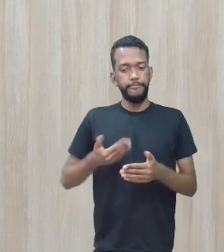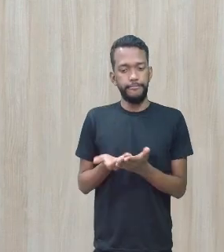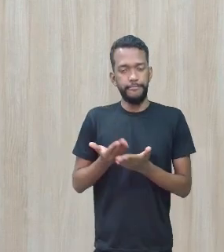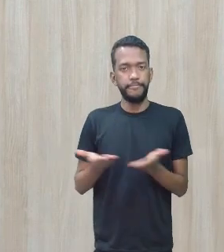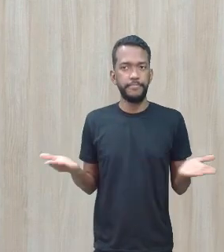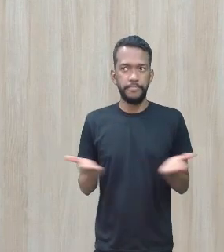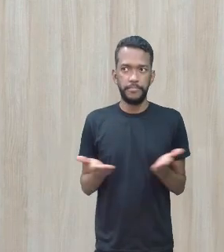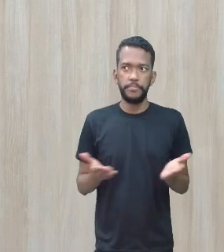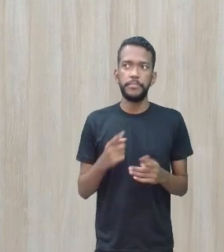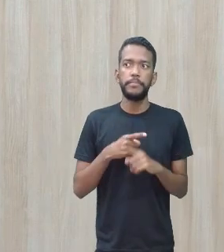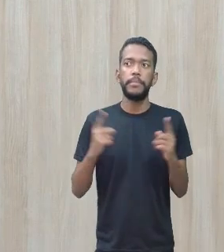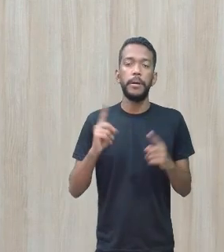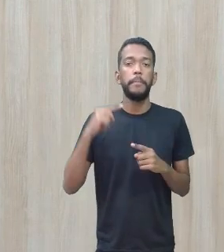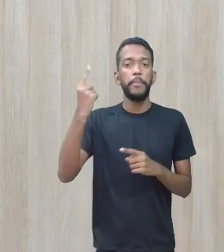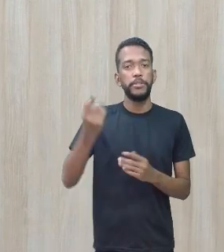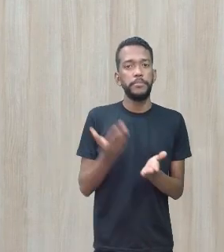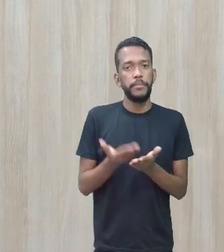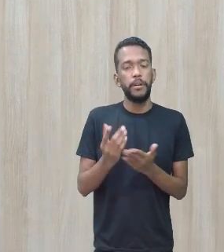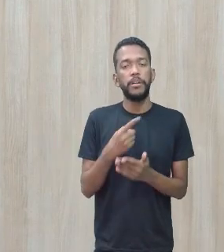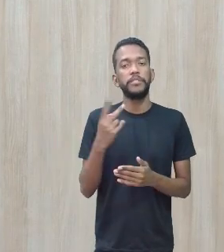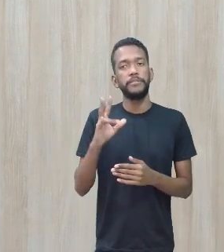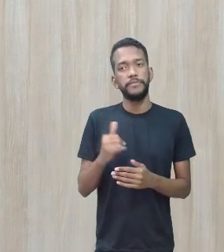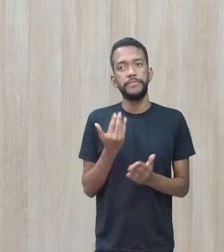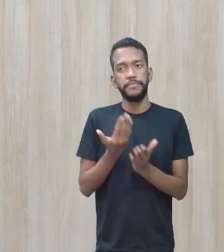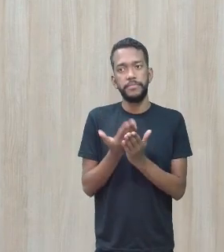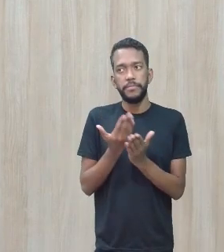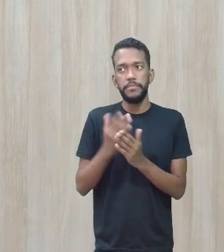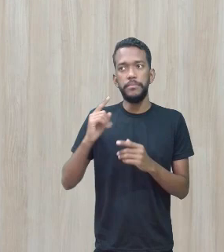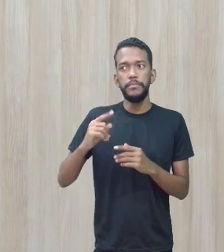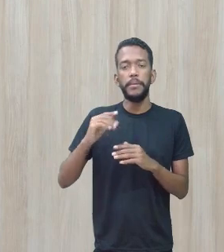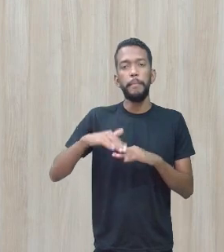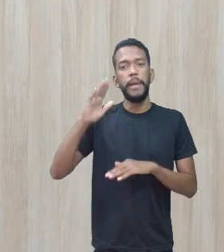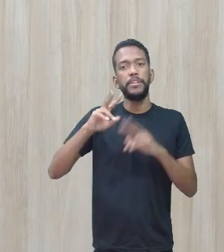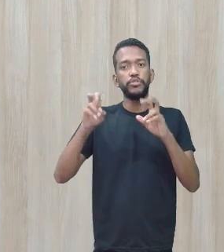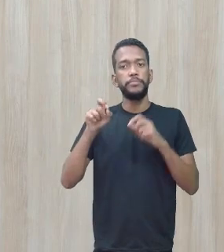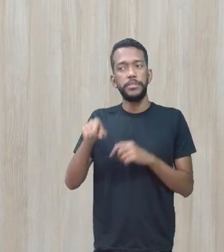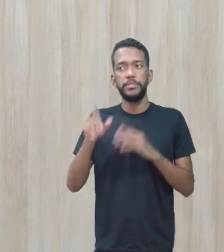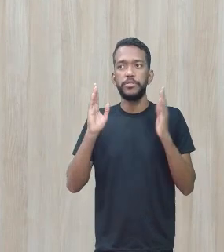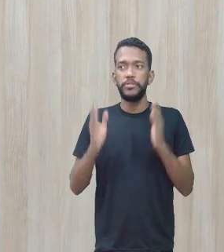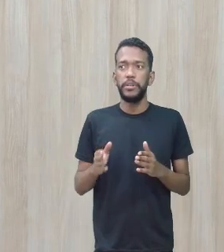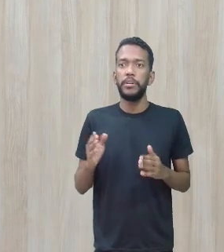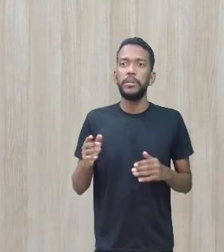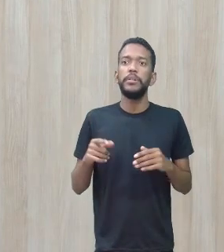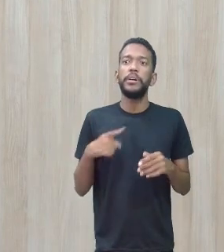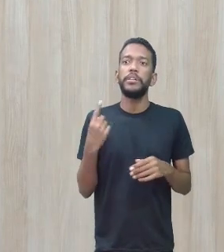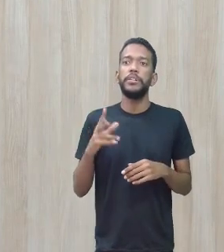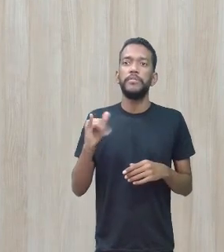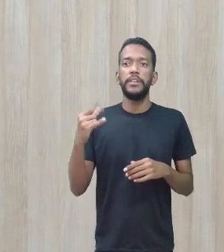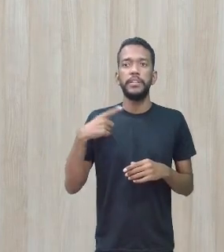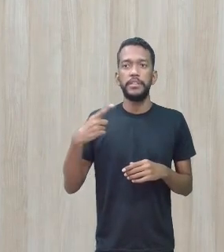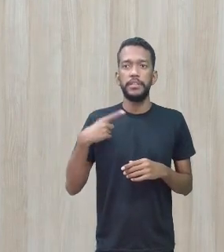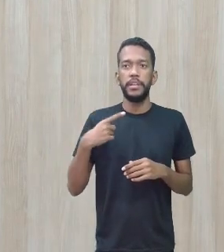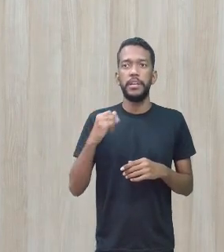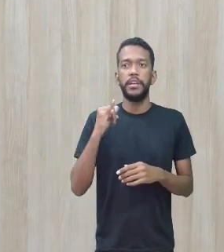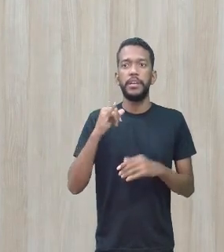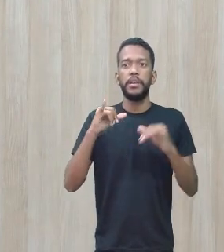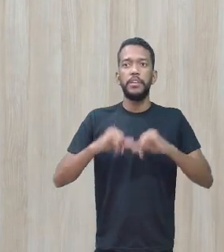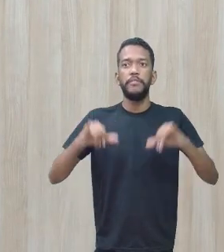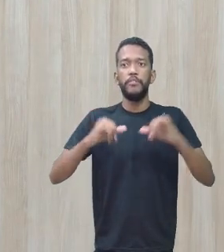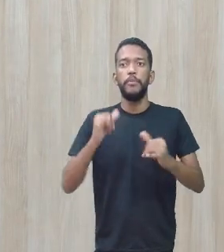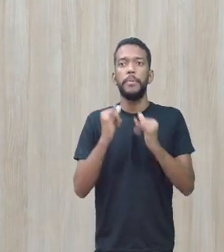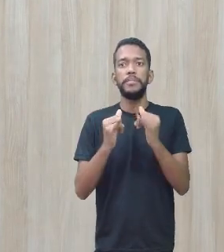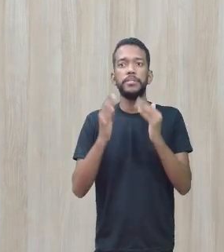na próxima aula a gente volta estudando um pouquinho mais dessa noção. E aí eu trago para vocês as próximas informações, como que a gente